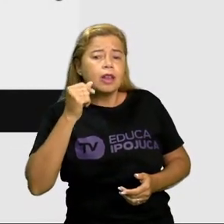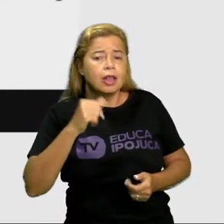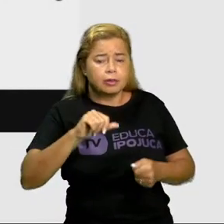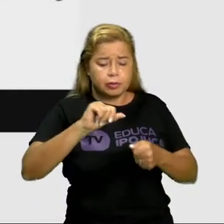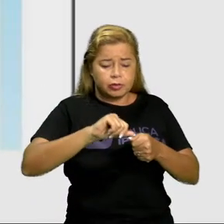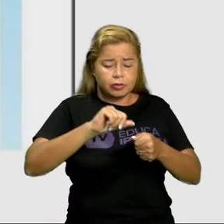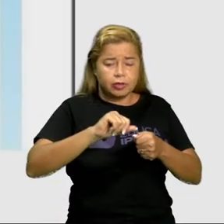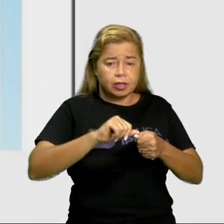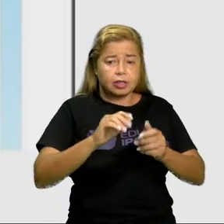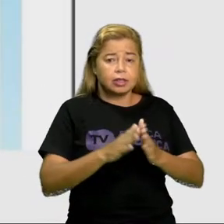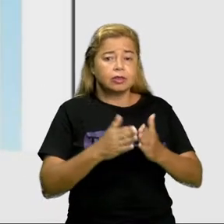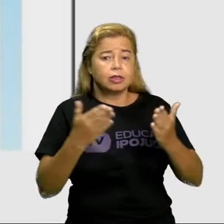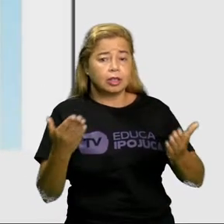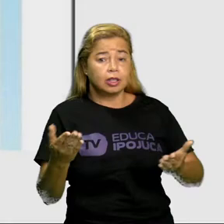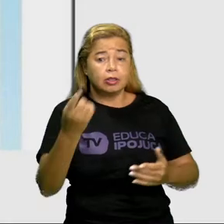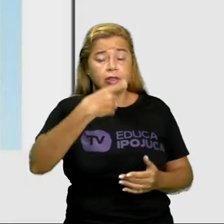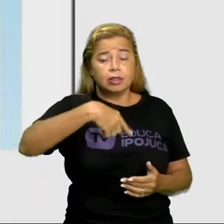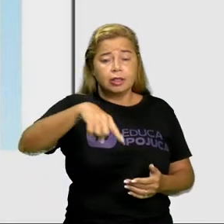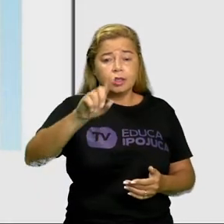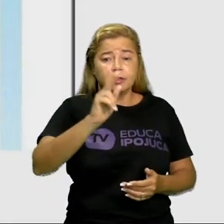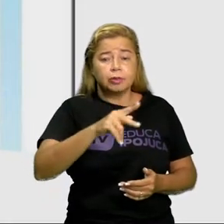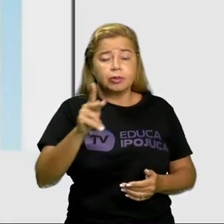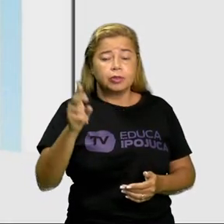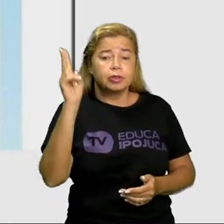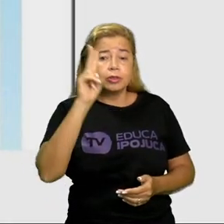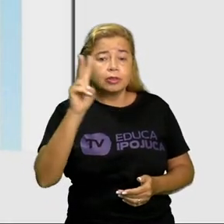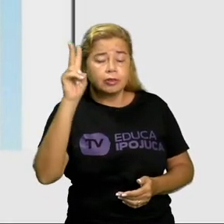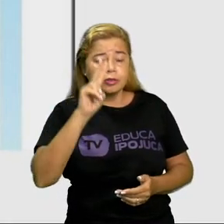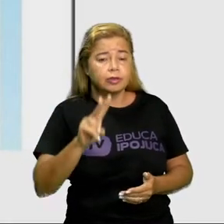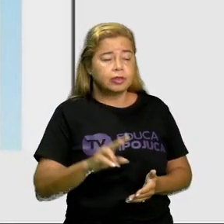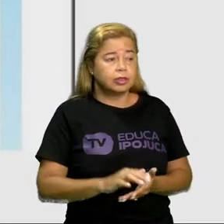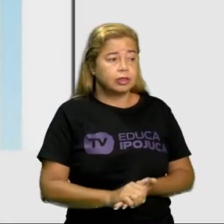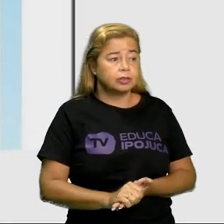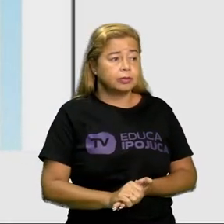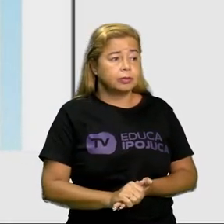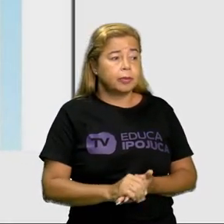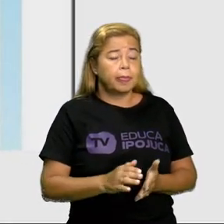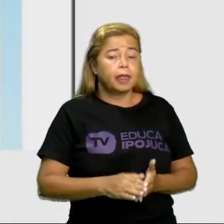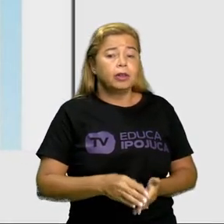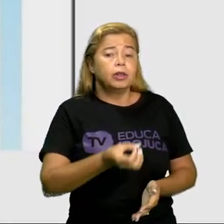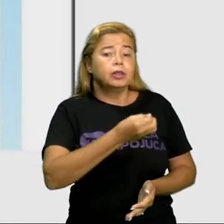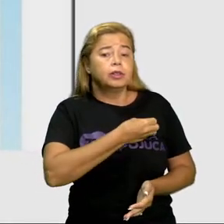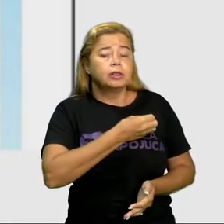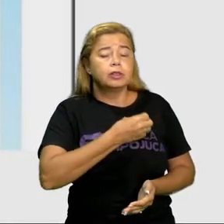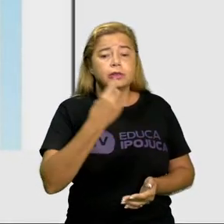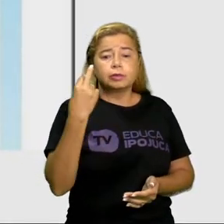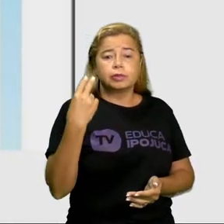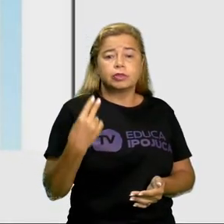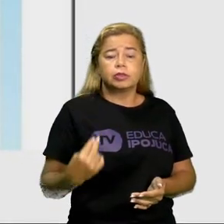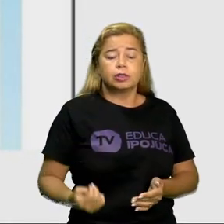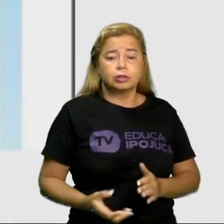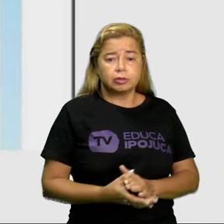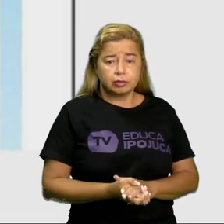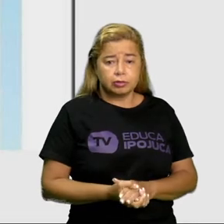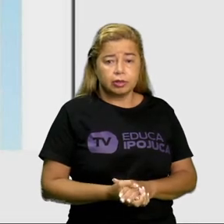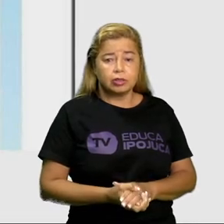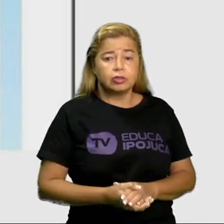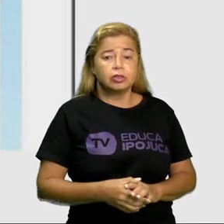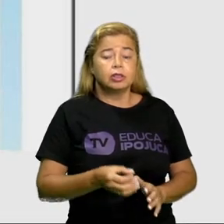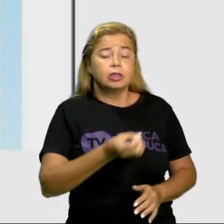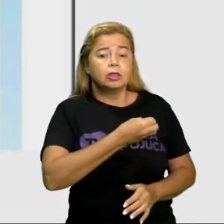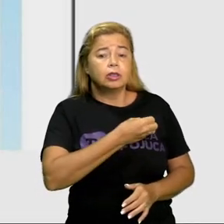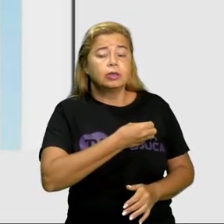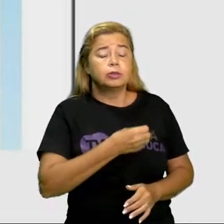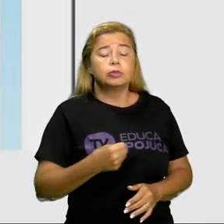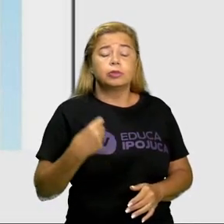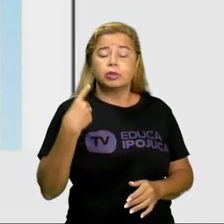para a escola, para a professora ver, tá bom? Aqui a gente tem os números naturais, que o 1 ele pode representar de acordo com a